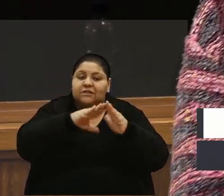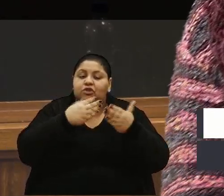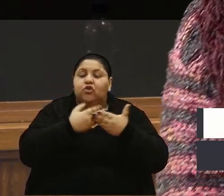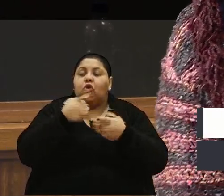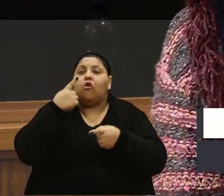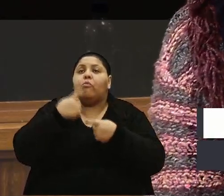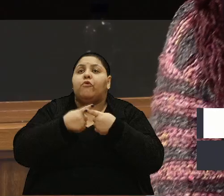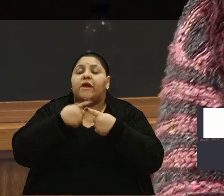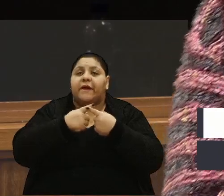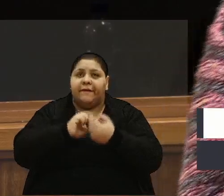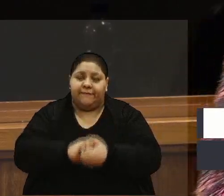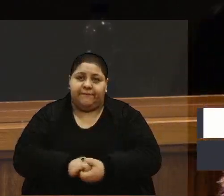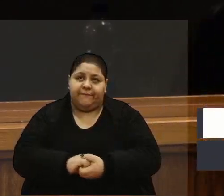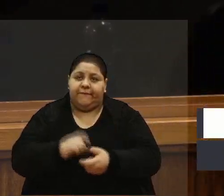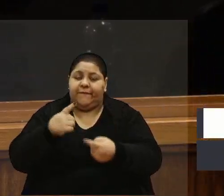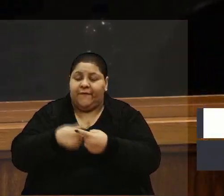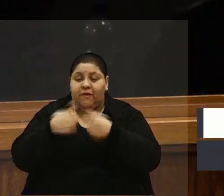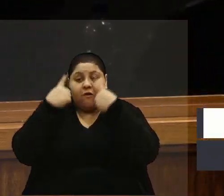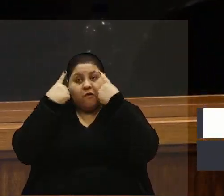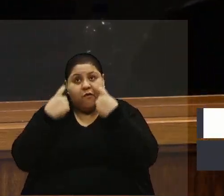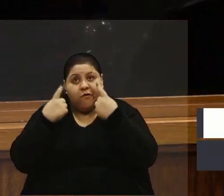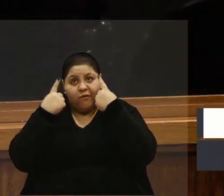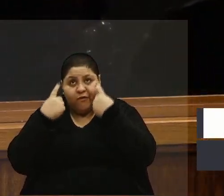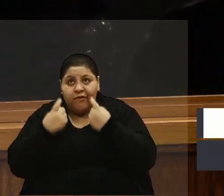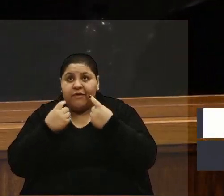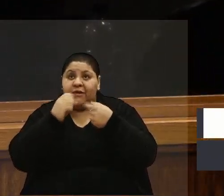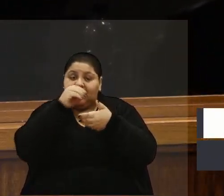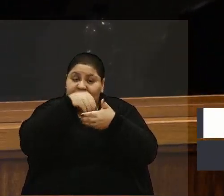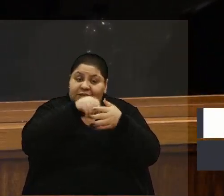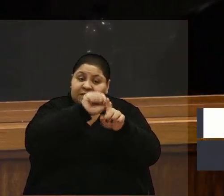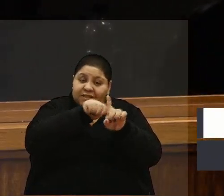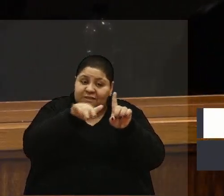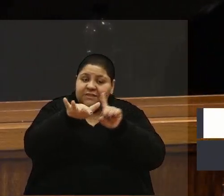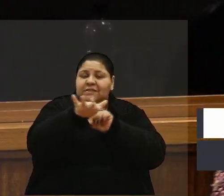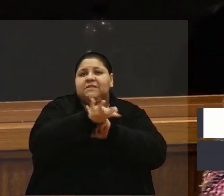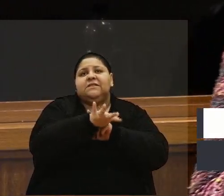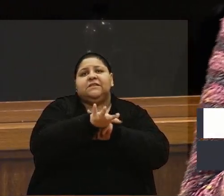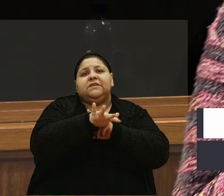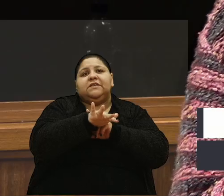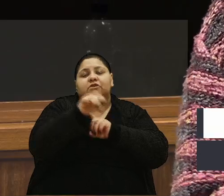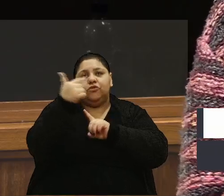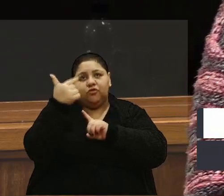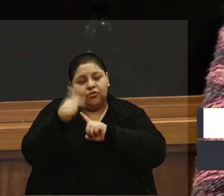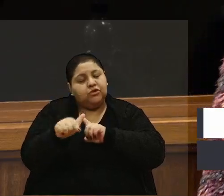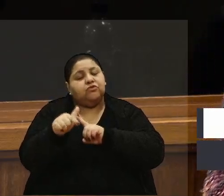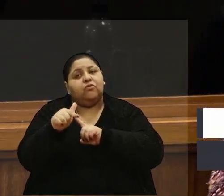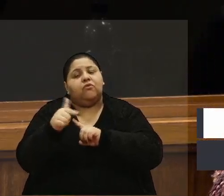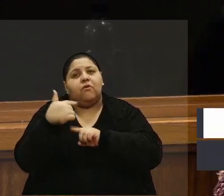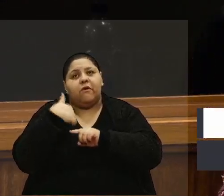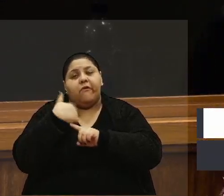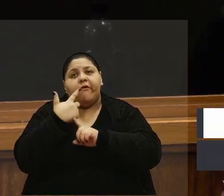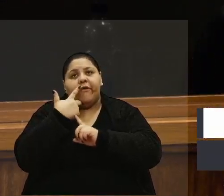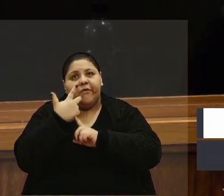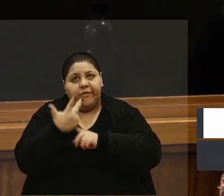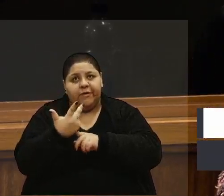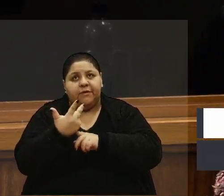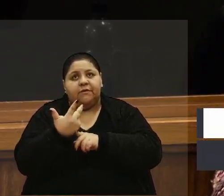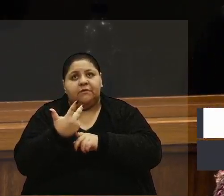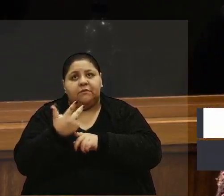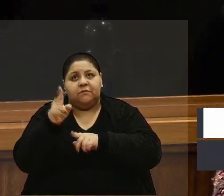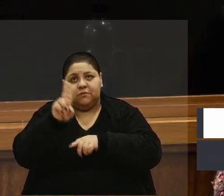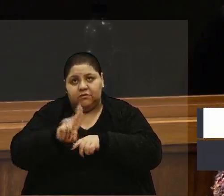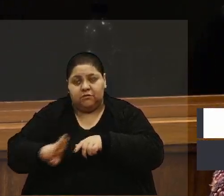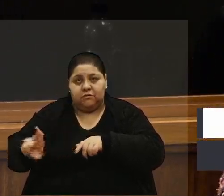violência está nas escolas? Porque a violência está na sociedade. E, mais uma vez, eu vou usar meu